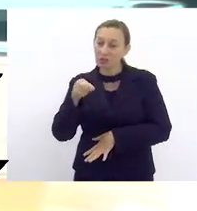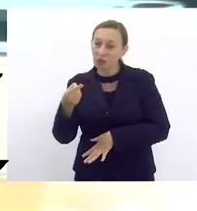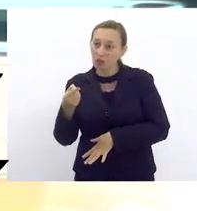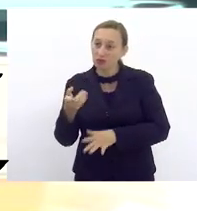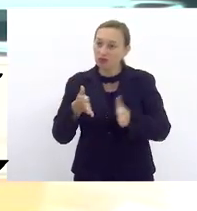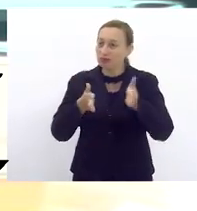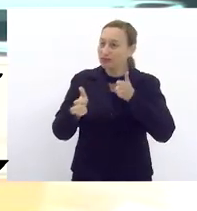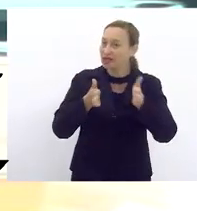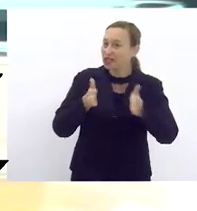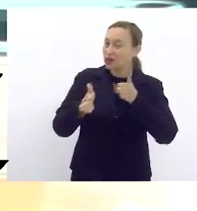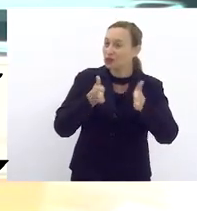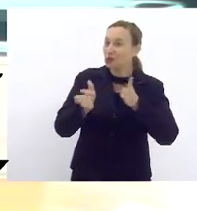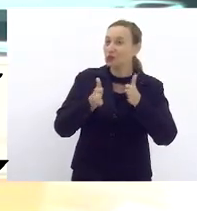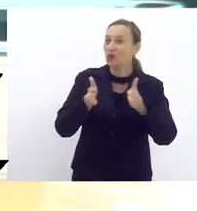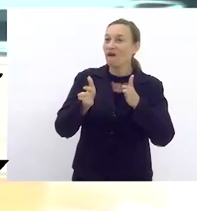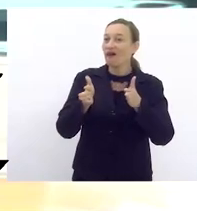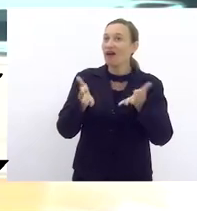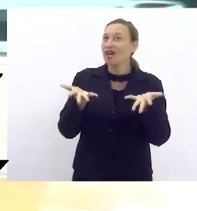tempo de